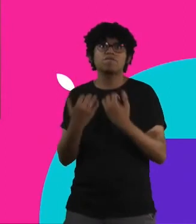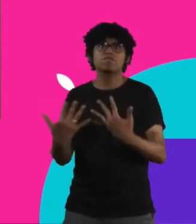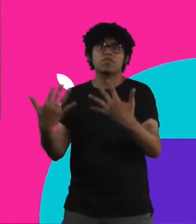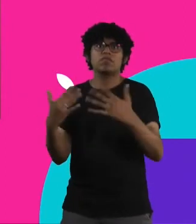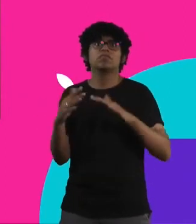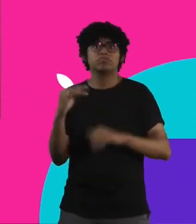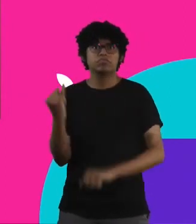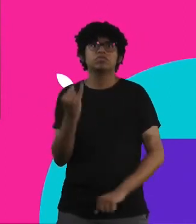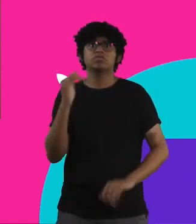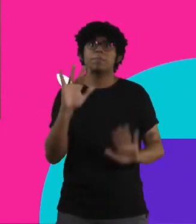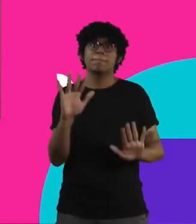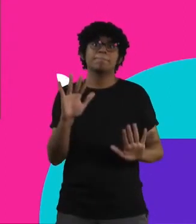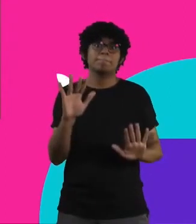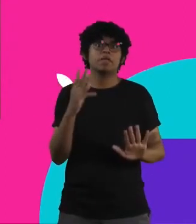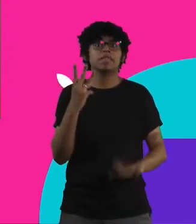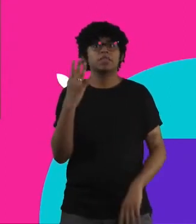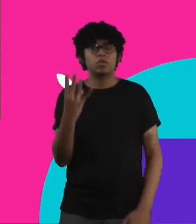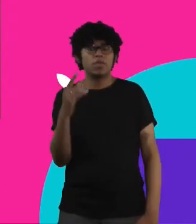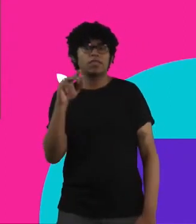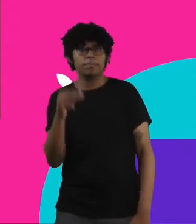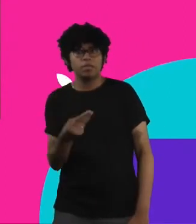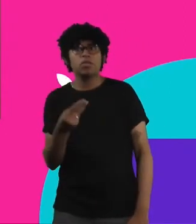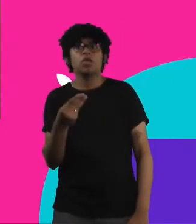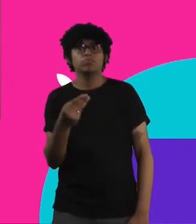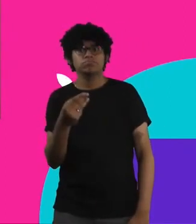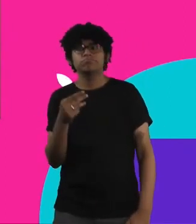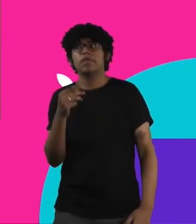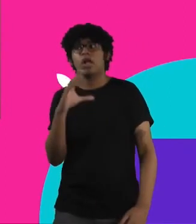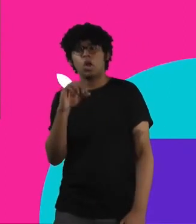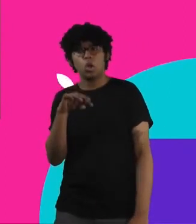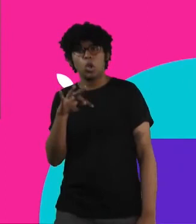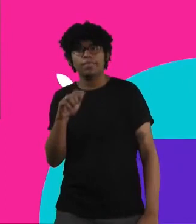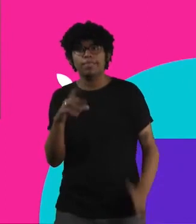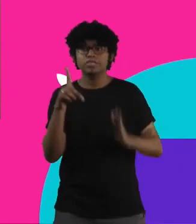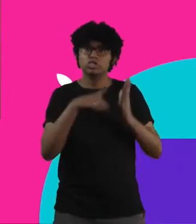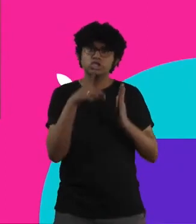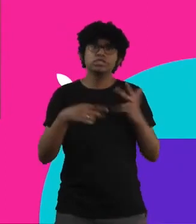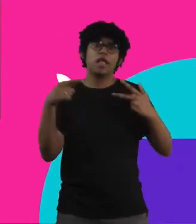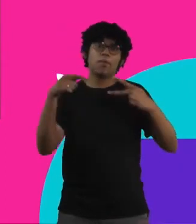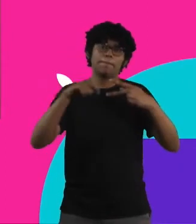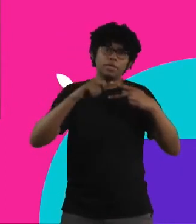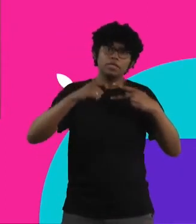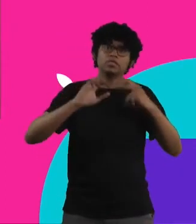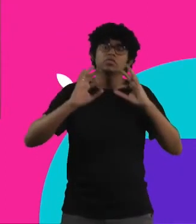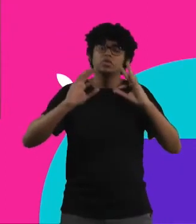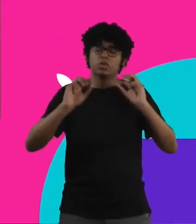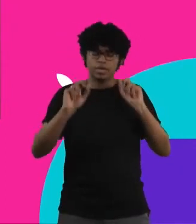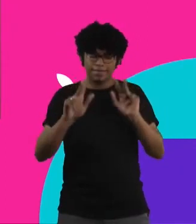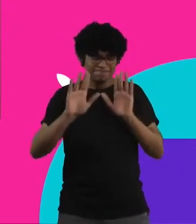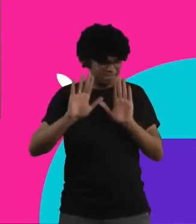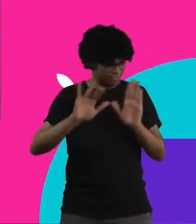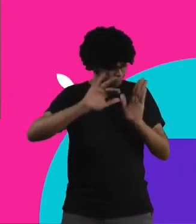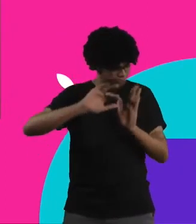como que essas 34 milhões de pessoas vão aderir à conta digital, aderir ao Pix, aderir a todas as coisas. Mas tem uma